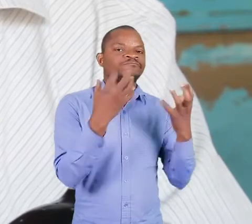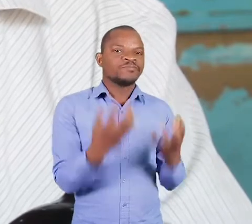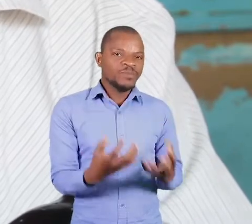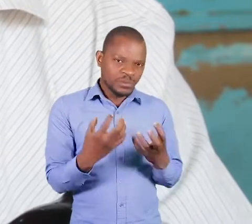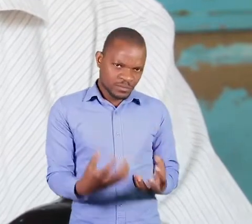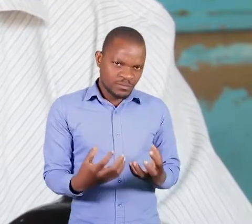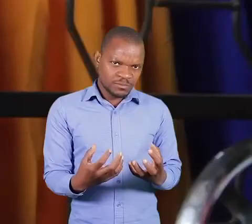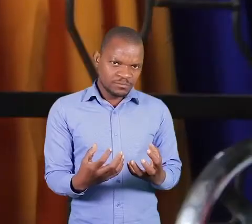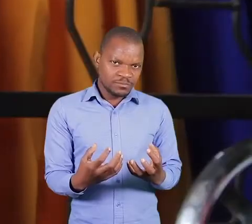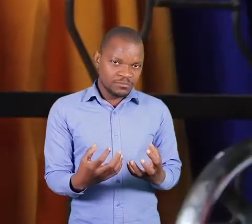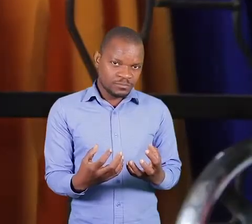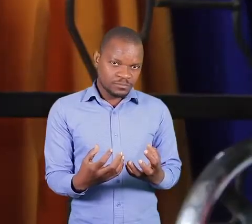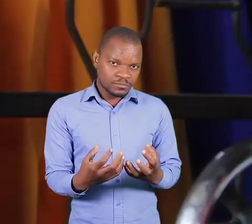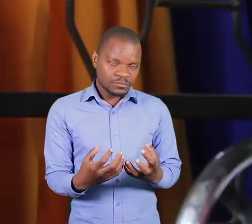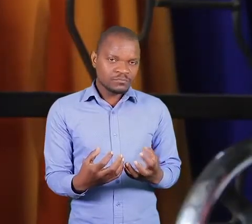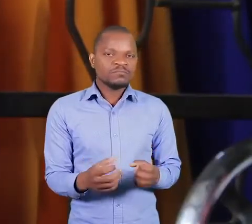apoio.